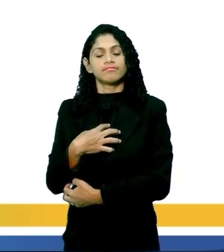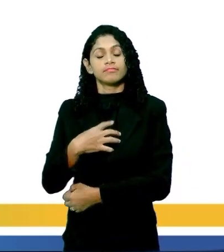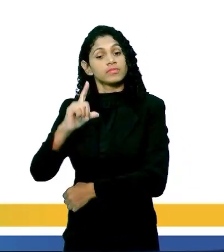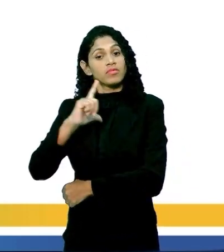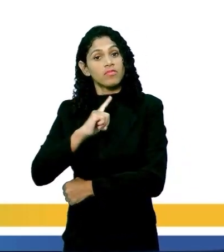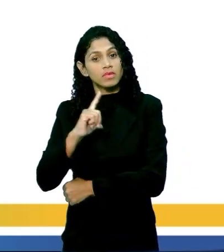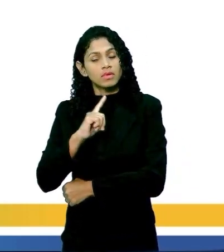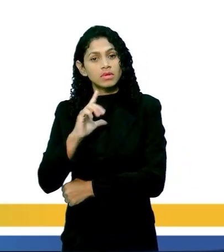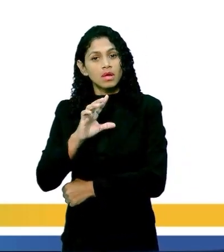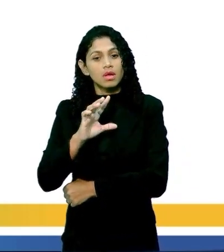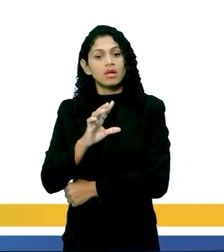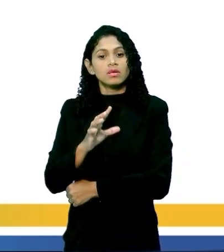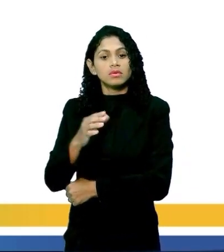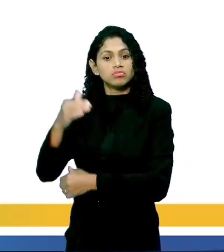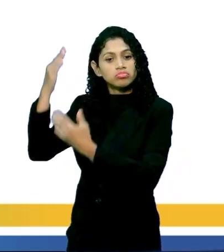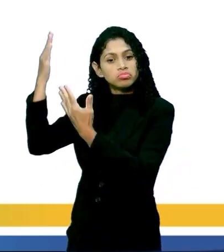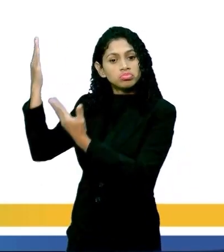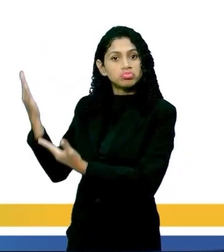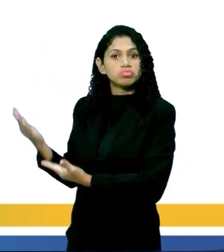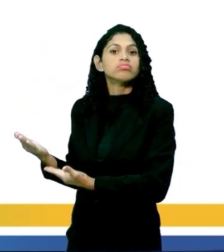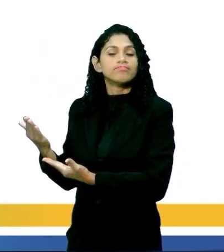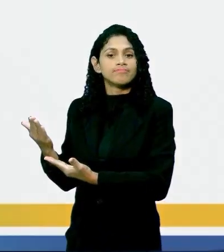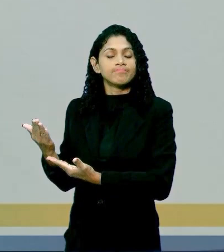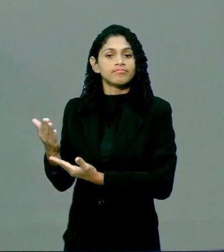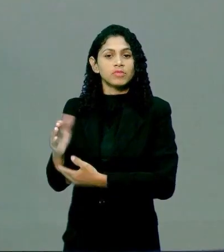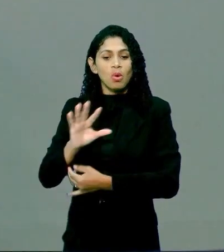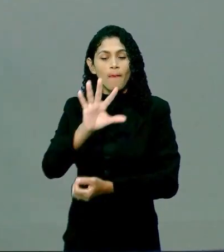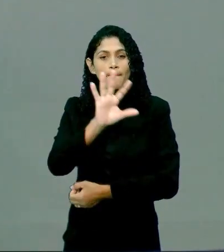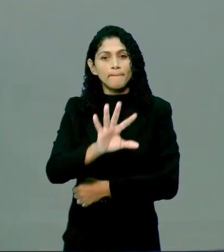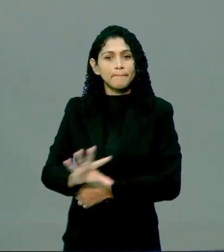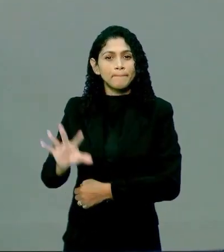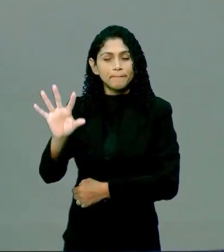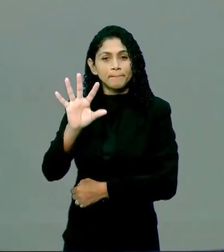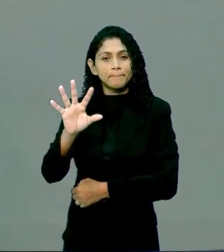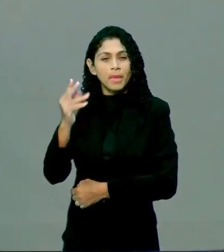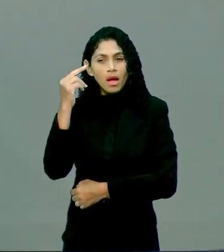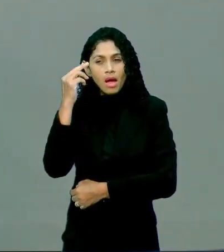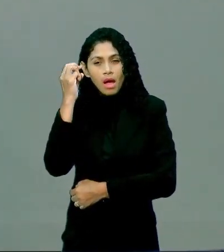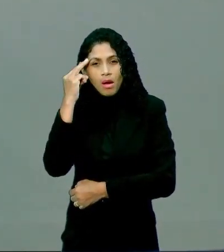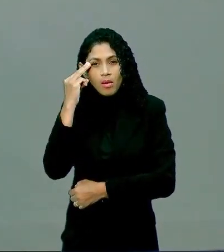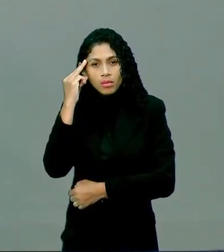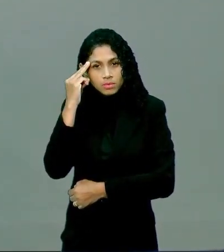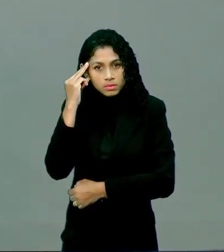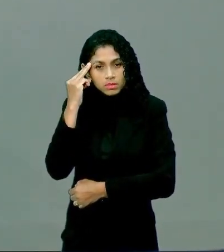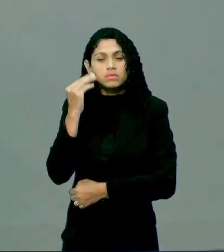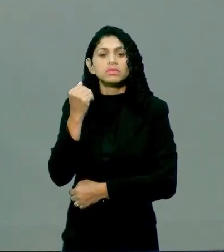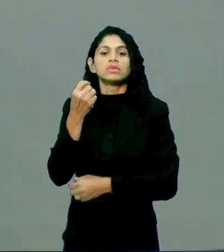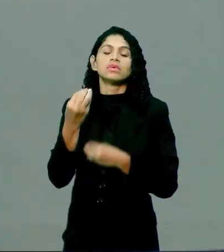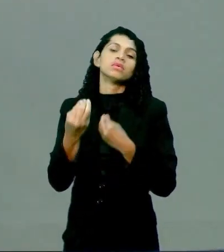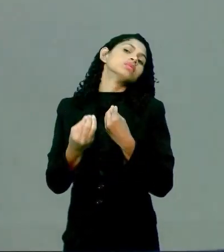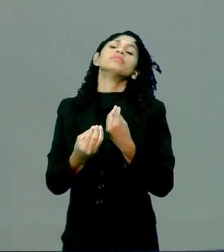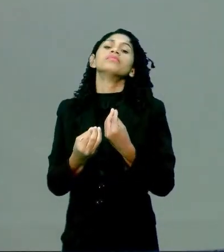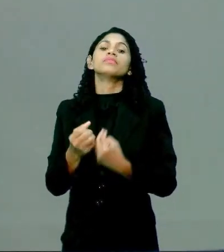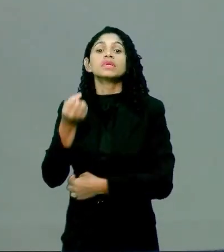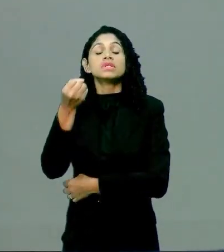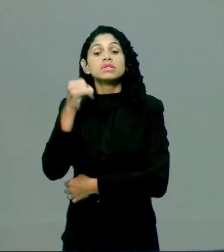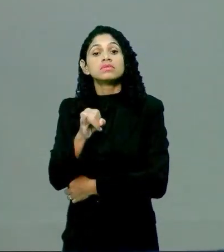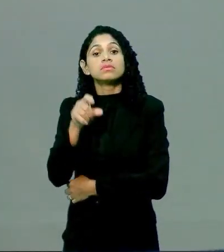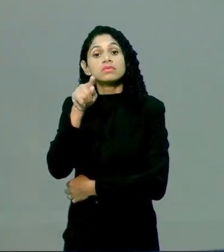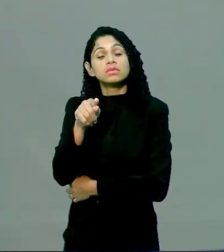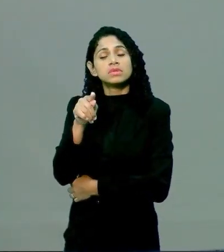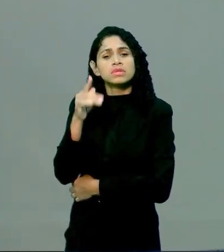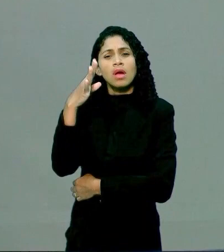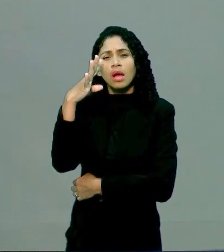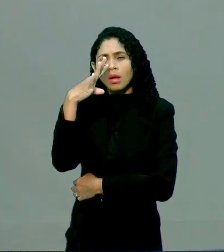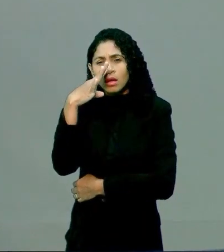bem resumidinho acerca das funções da linguagem. Se você ainda não assistiu nenhuma aula acerca das funções da linguagem, o que a